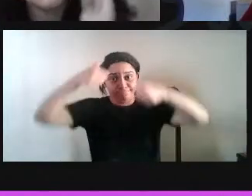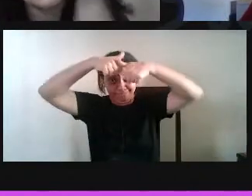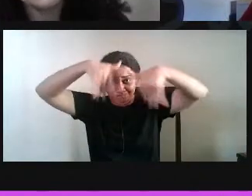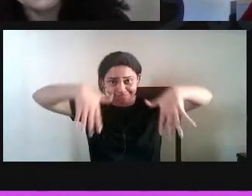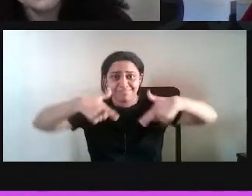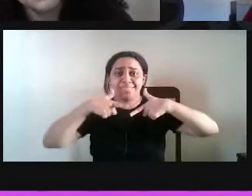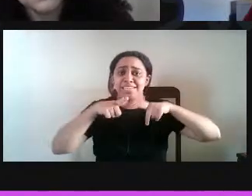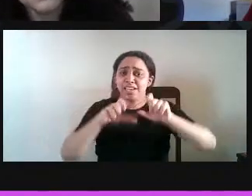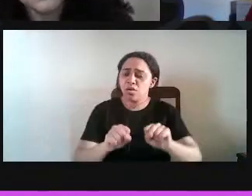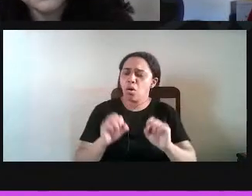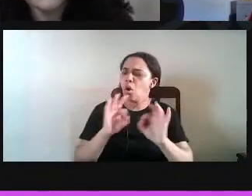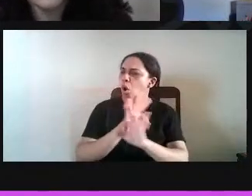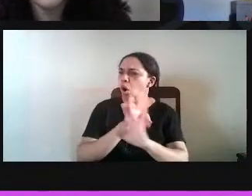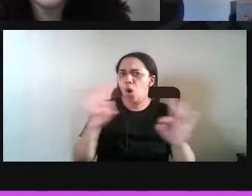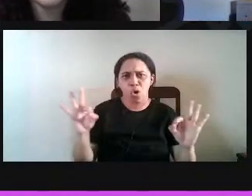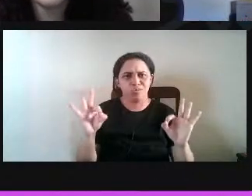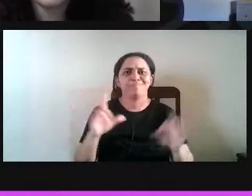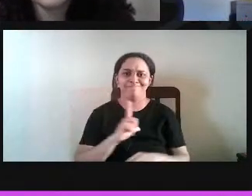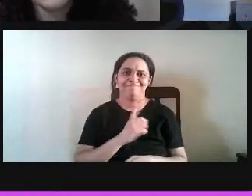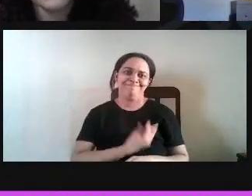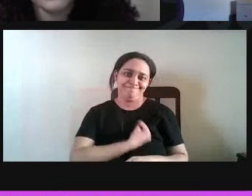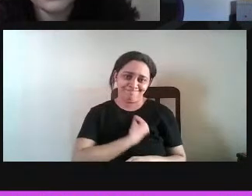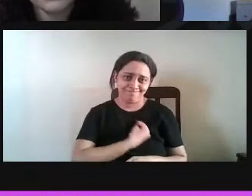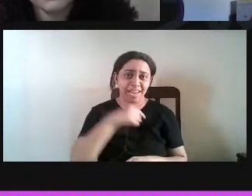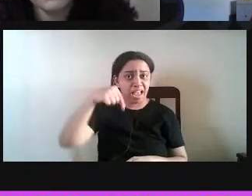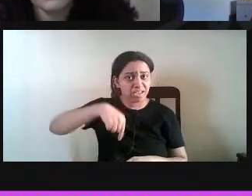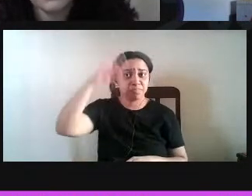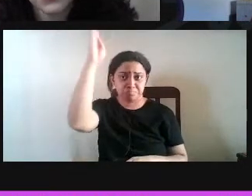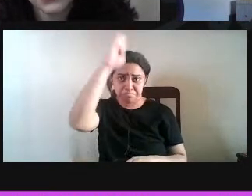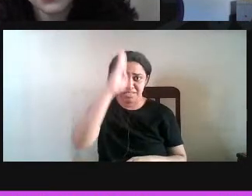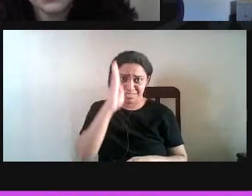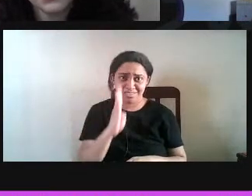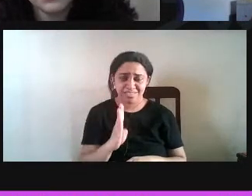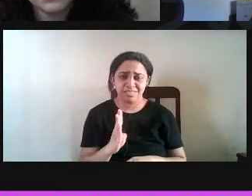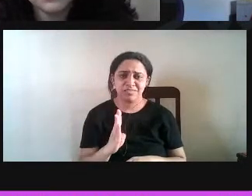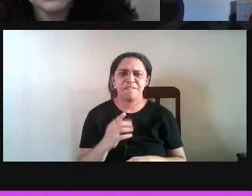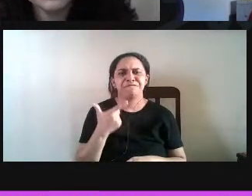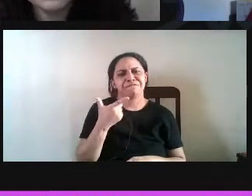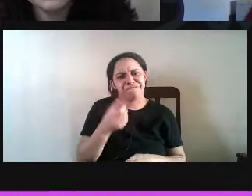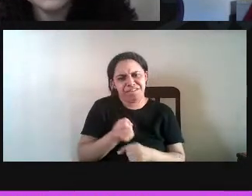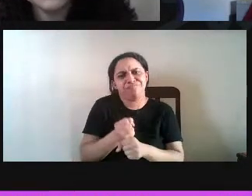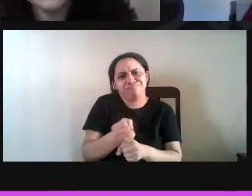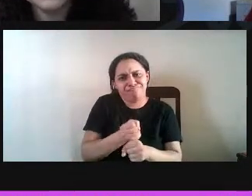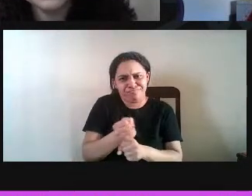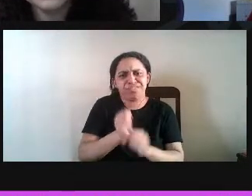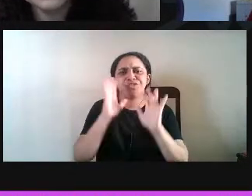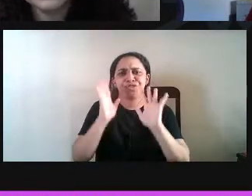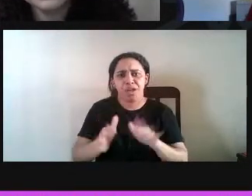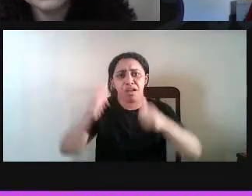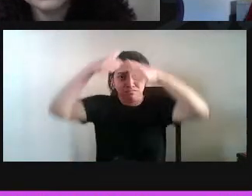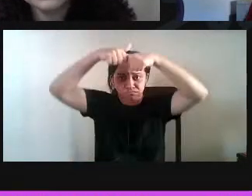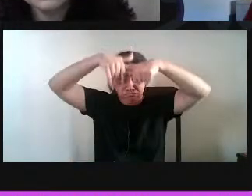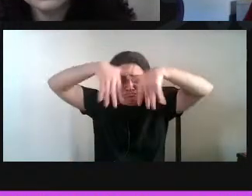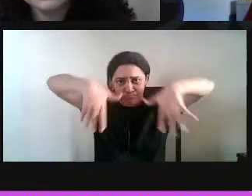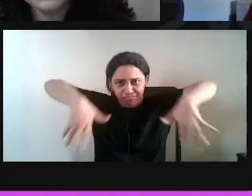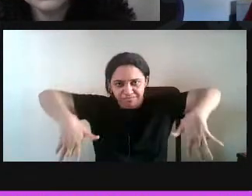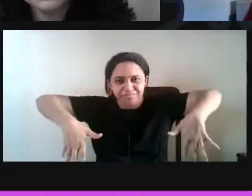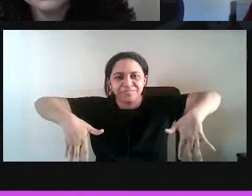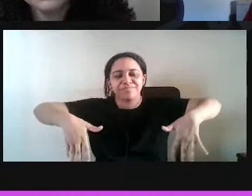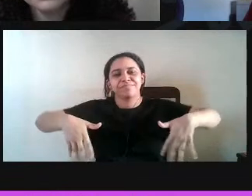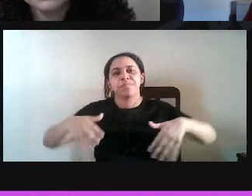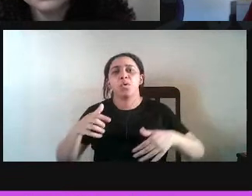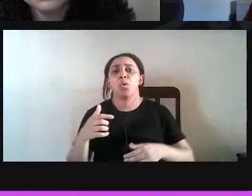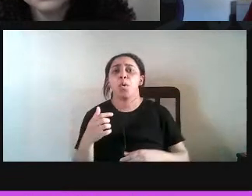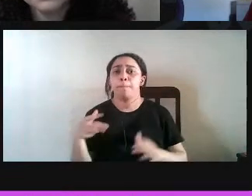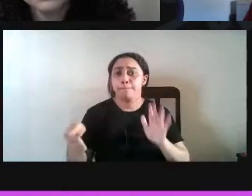todo e que no Brasil tem agora o grupo, agora não, 20 anos que estamos trabalhando com ato linguístico do Brasil. Já saíram dois volumes,